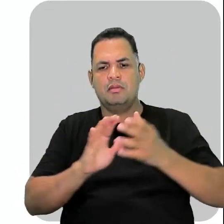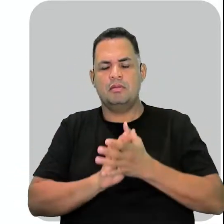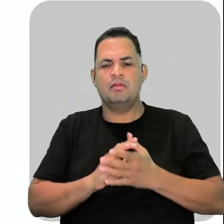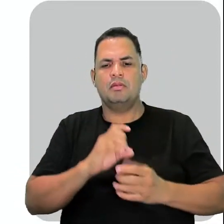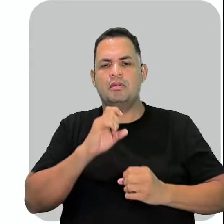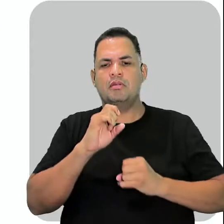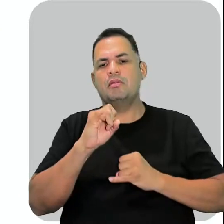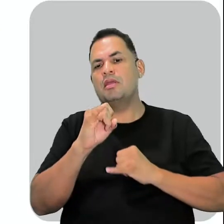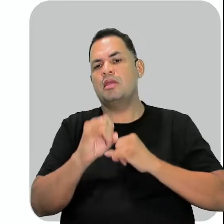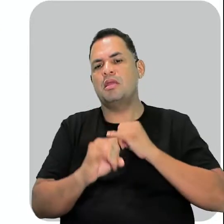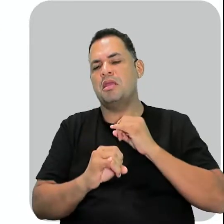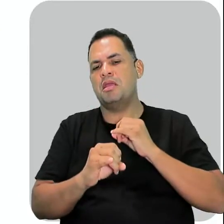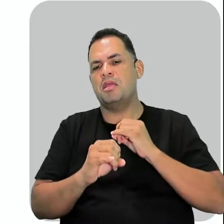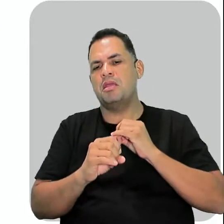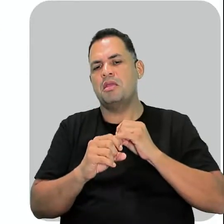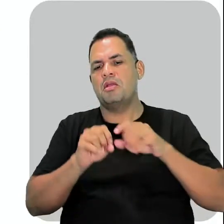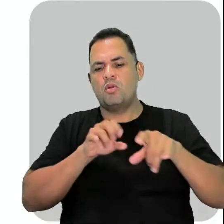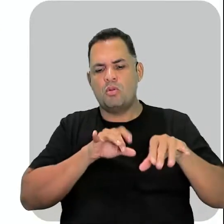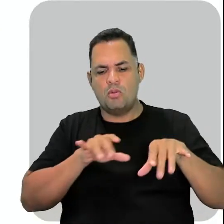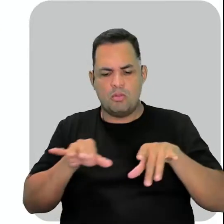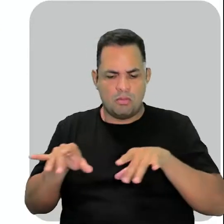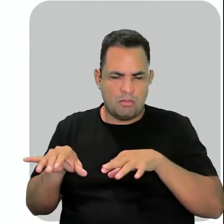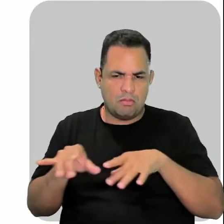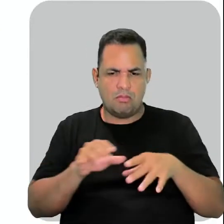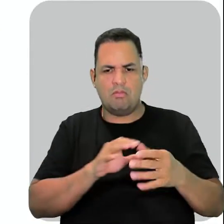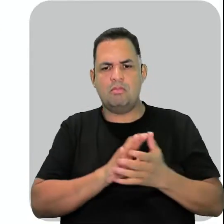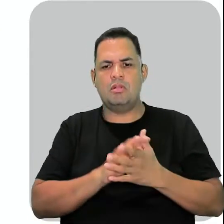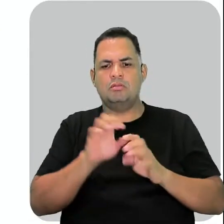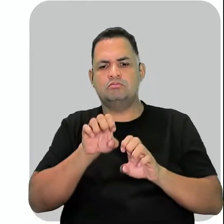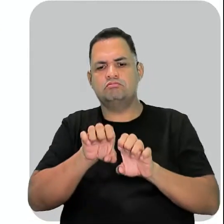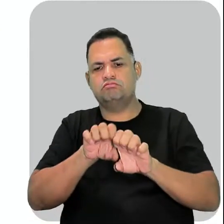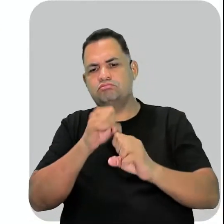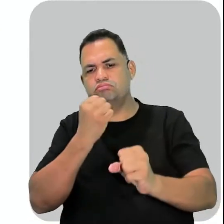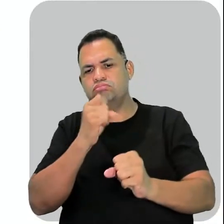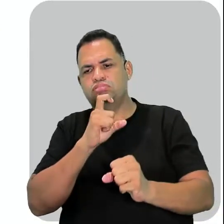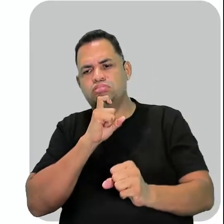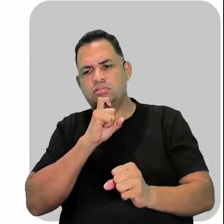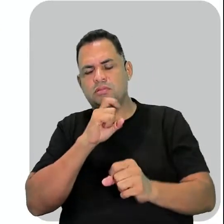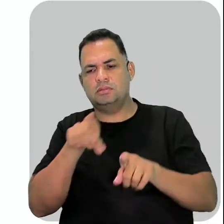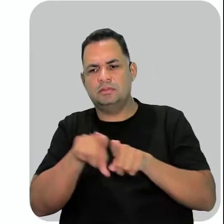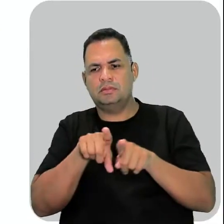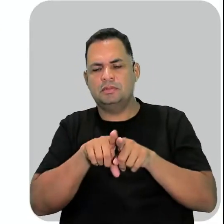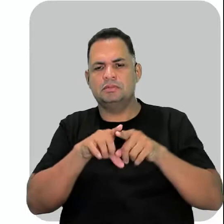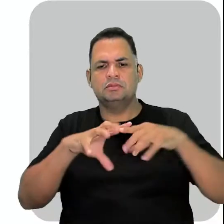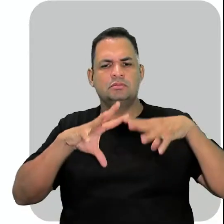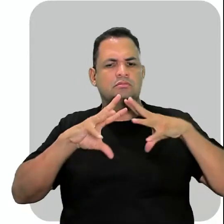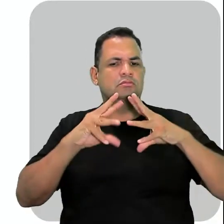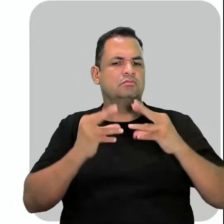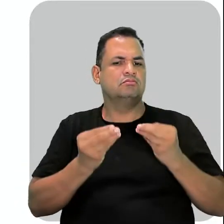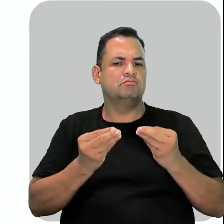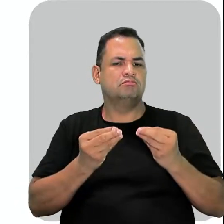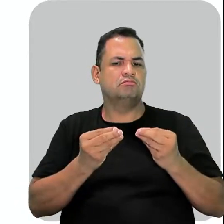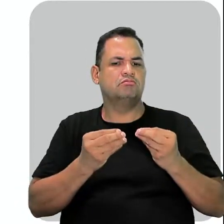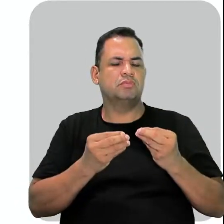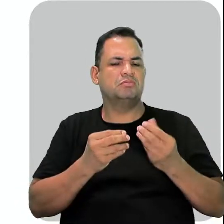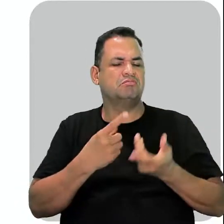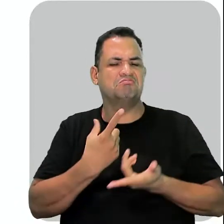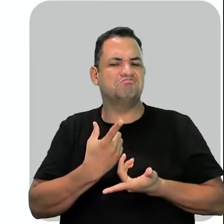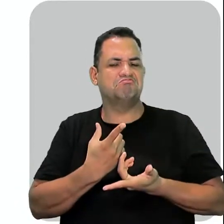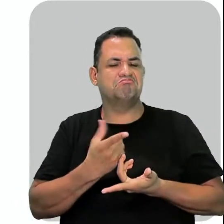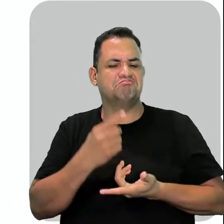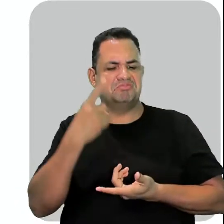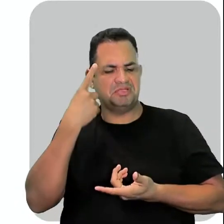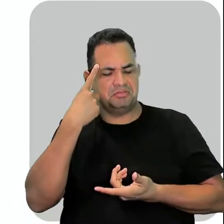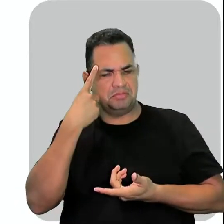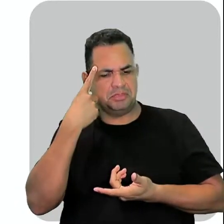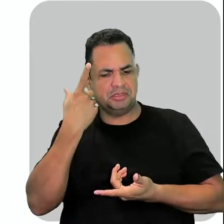computador, geladeira, máquina de lavar. Aonde você pensar, nós podemos sim ter o uso de